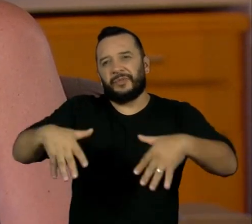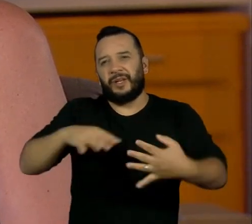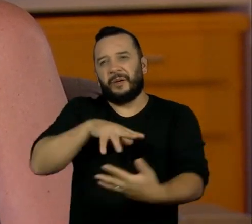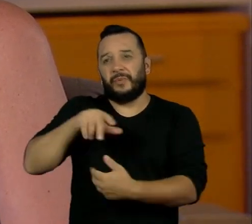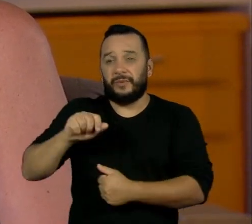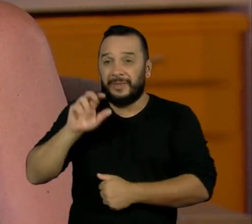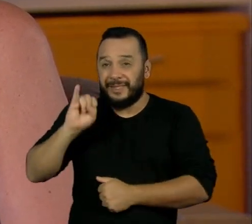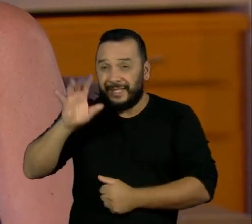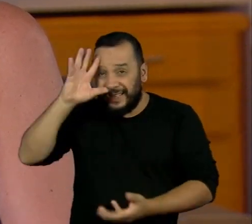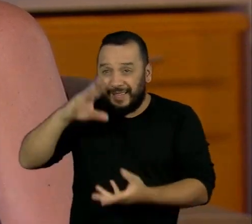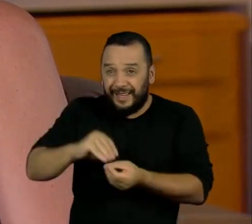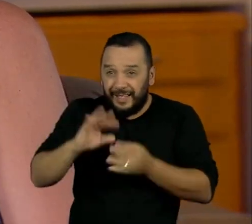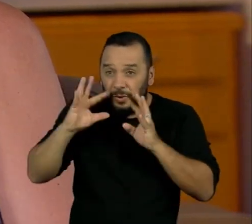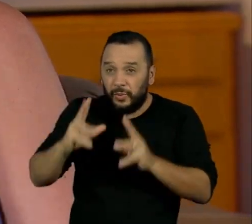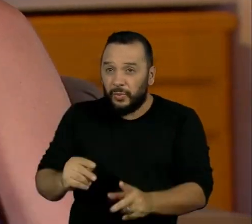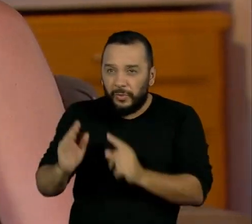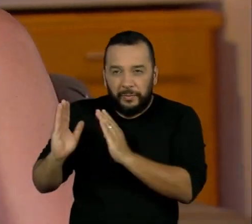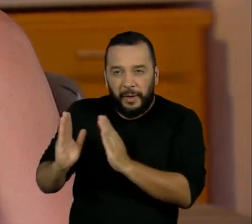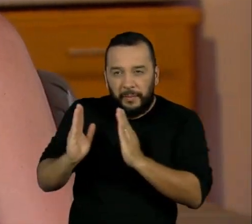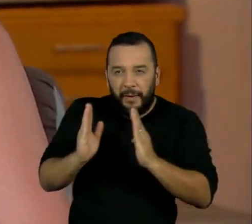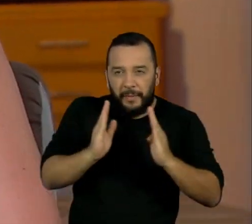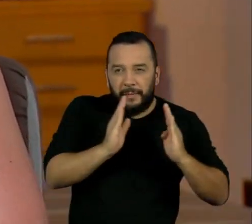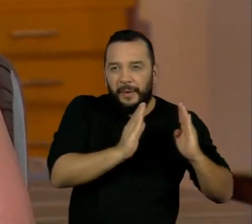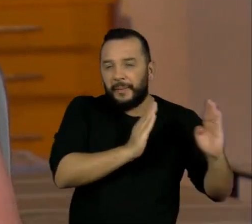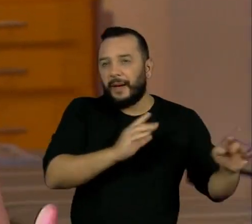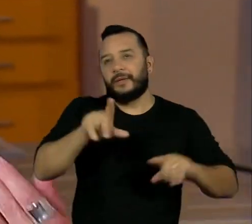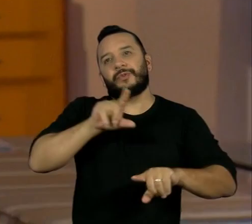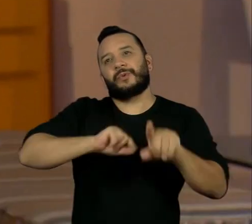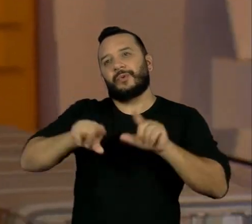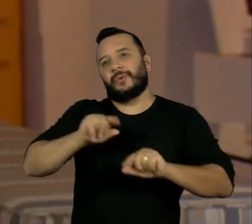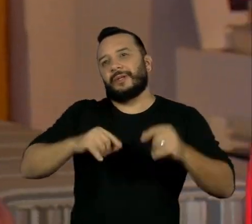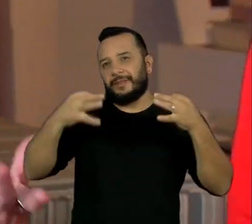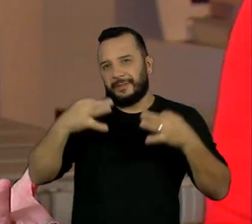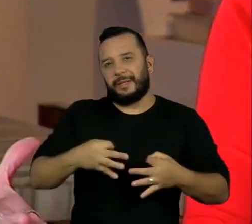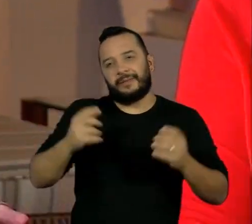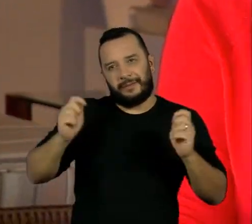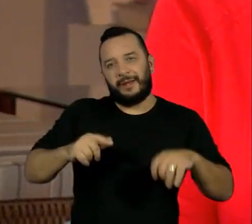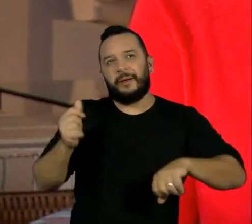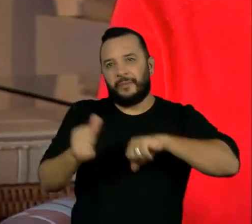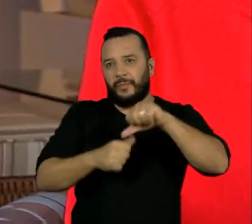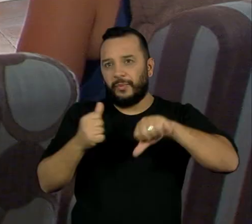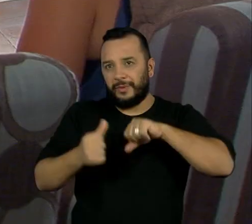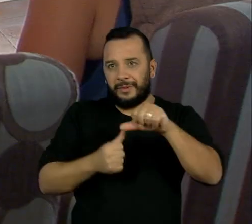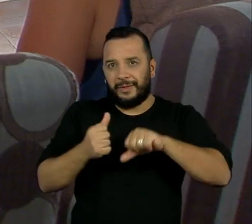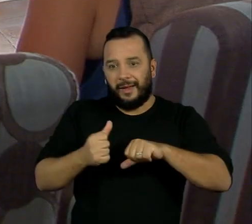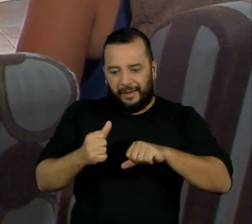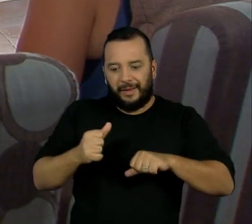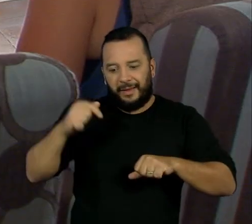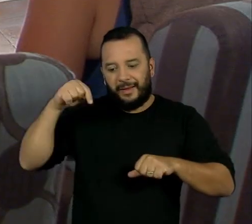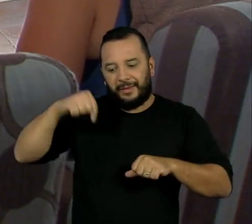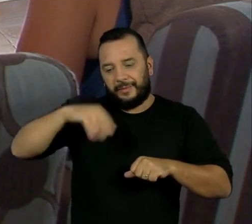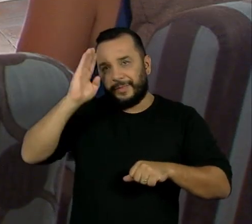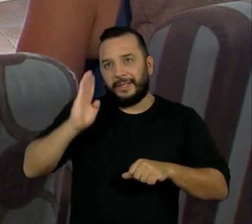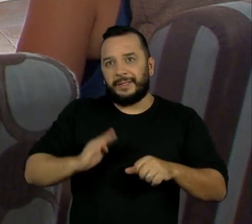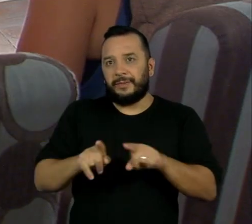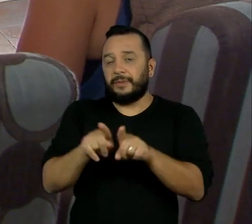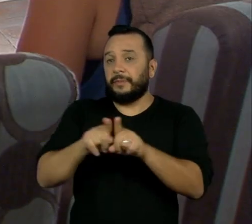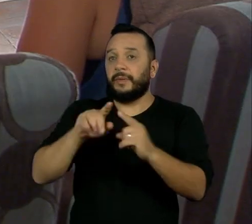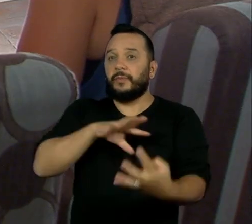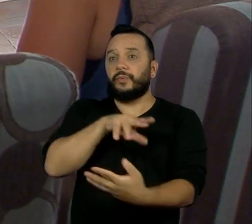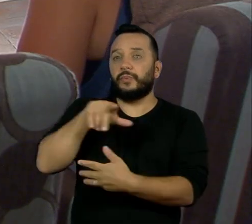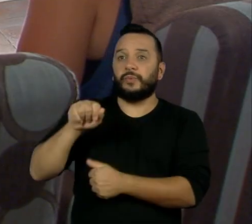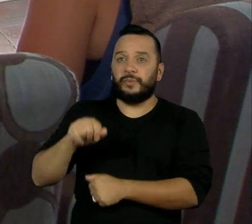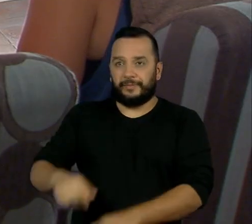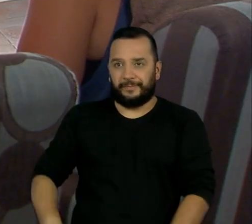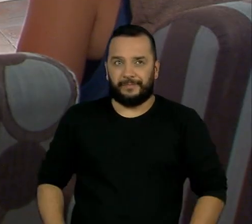boas escolhas e aí mudar o que está acontecendo tanto internamente quanto externamente. Vocês chamam a atenção no livro para